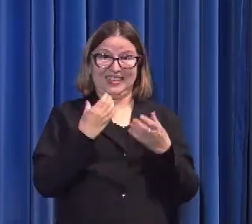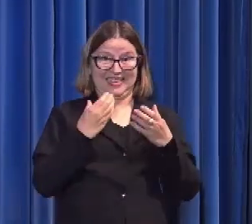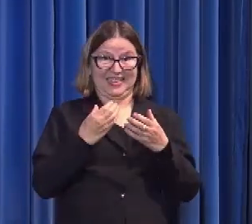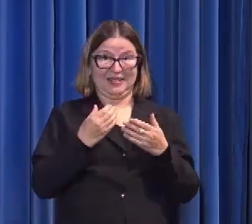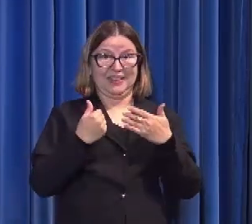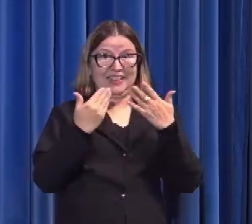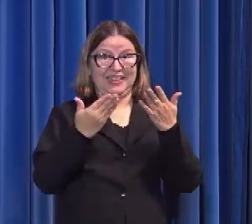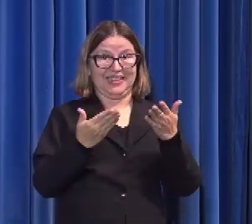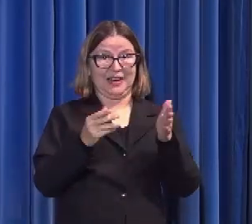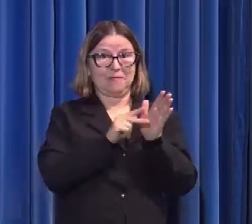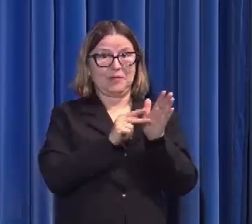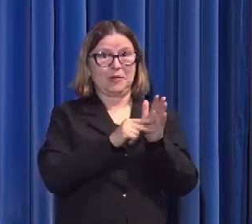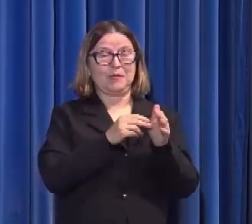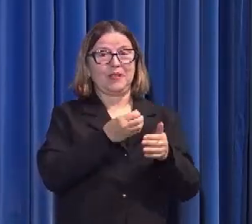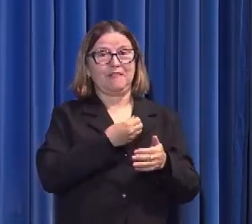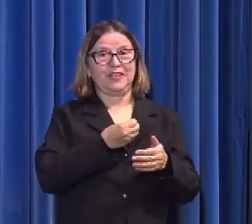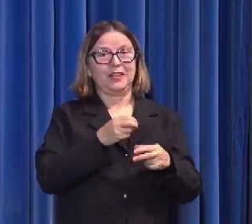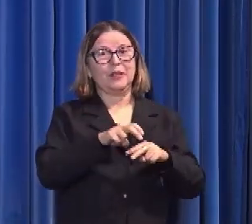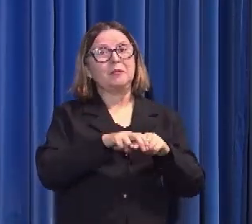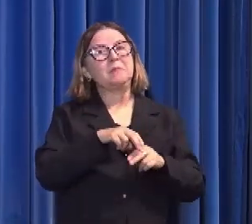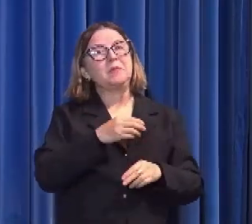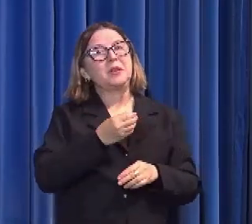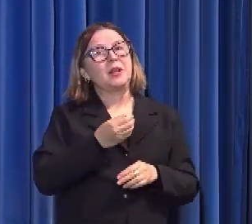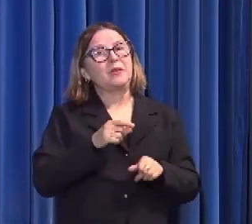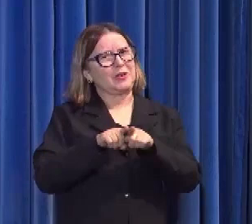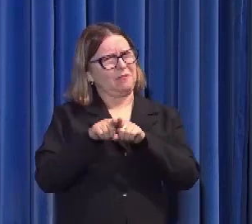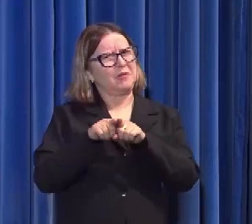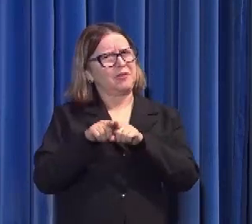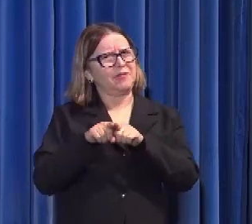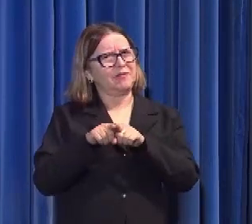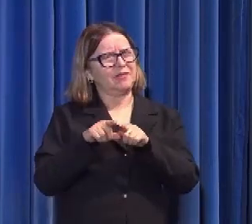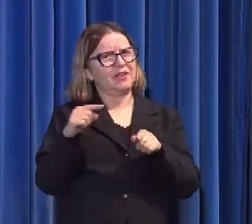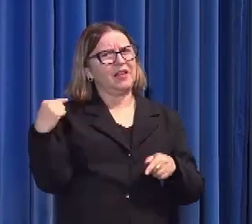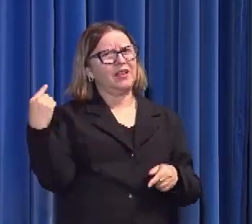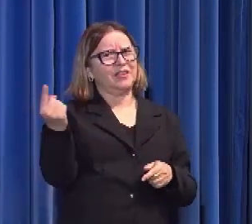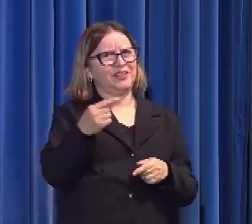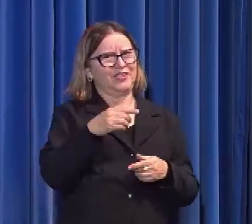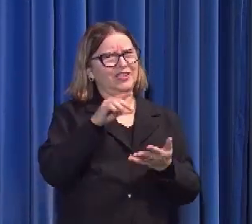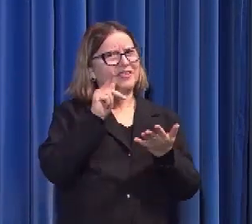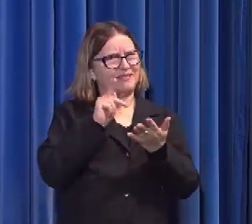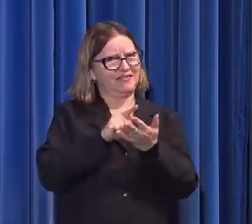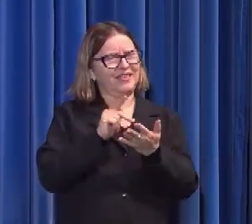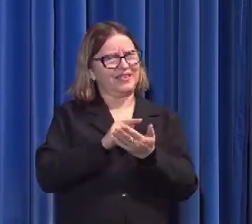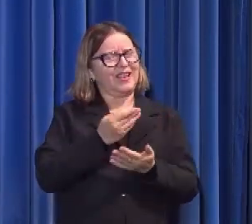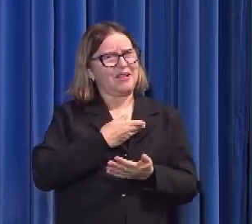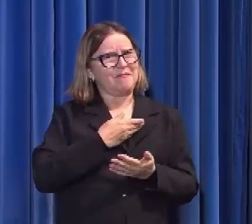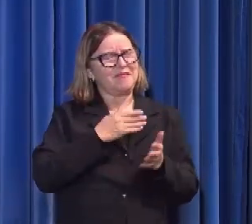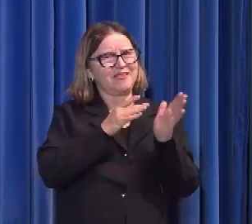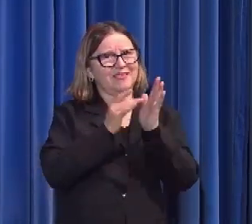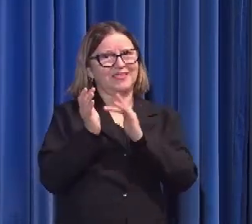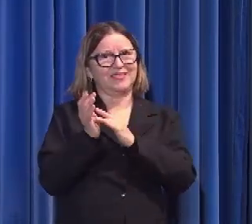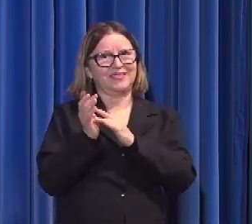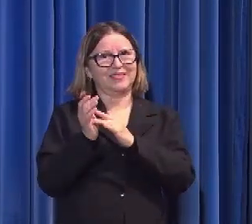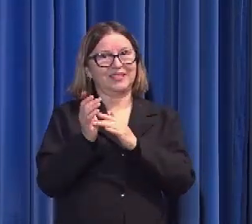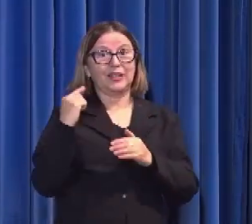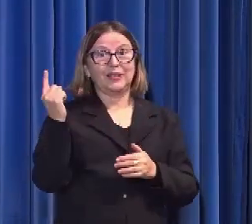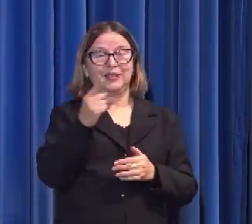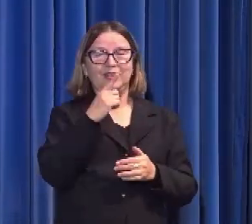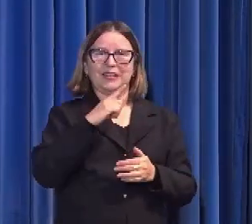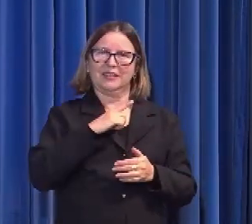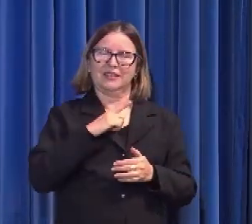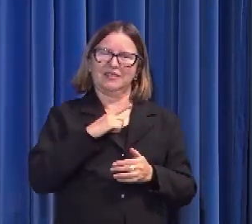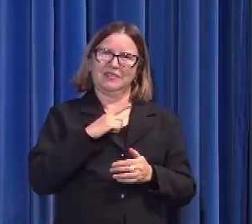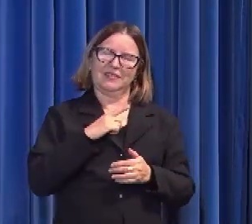vidas pelos irmãos nós somos e fatos Amigos de Jesus nós temos uma